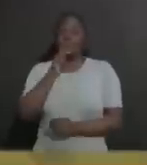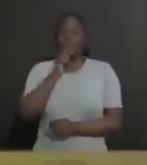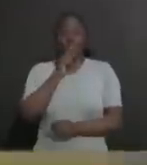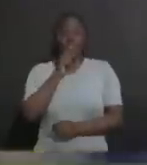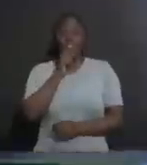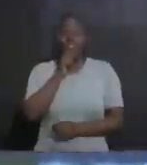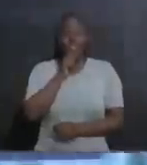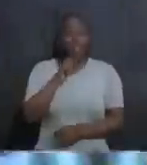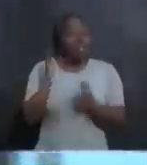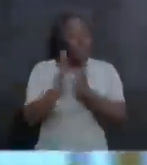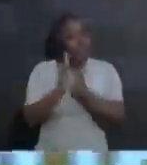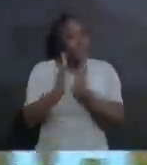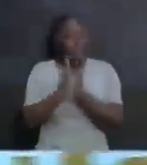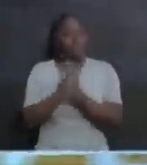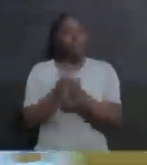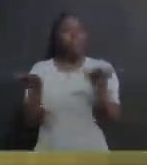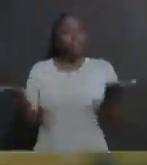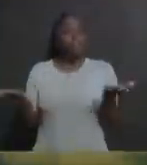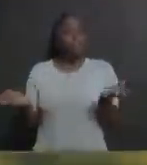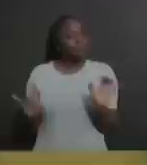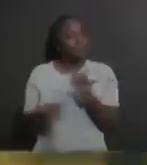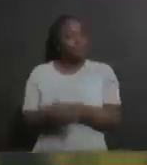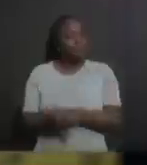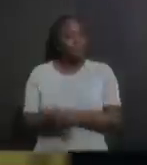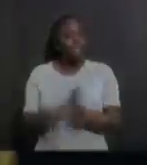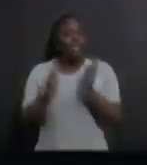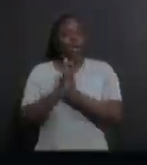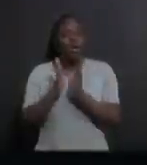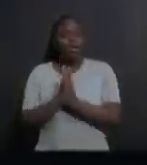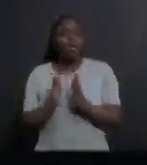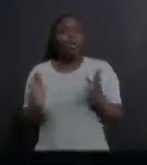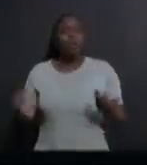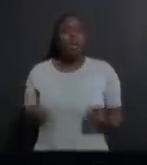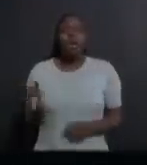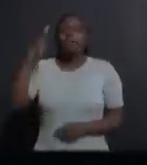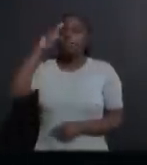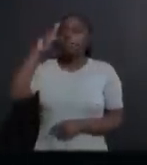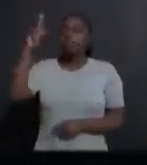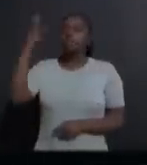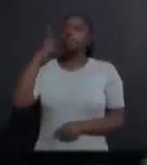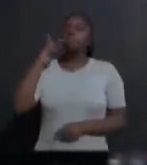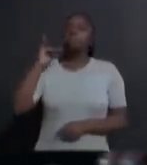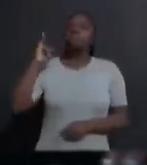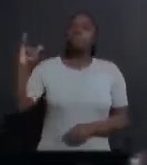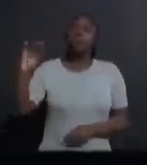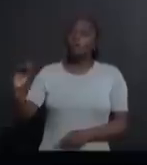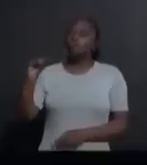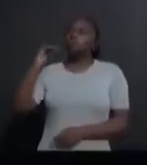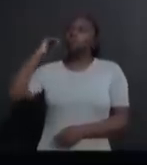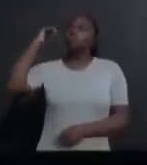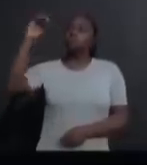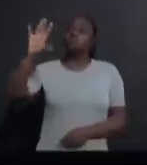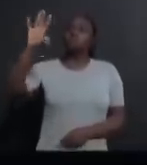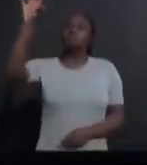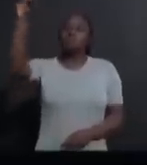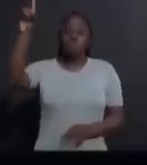Isso é orar, orar é isso. Orar não é potentíssimo Pai, magnânimo Deus.